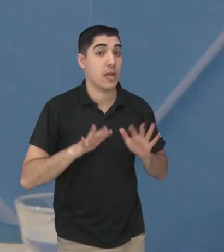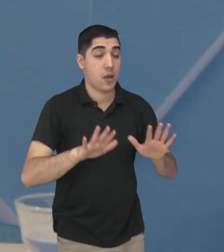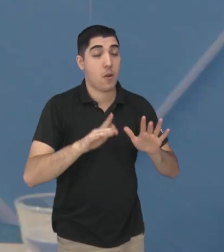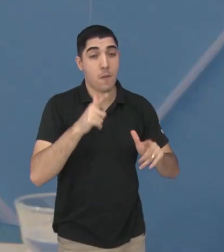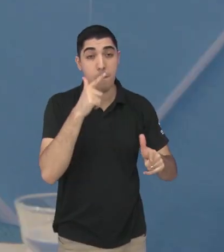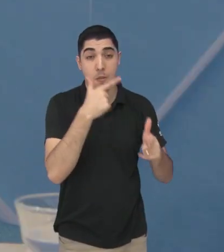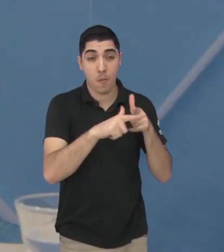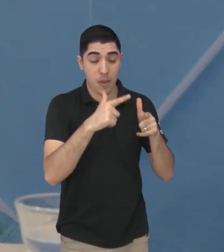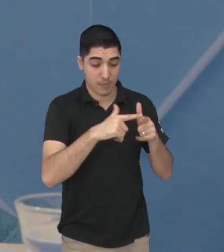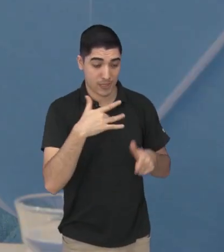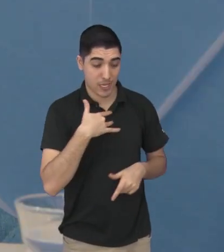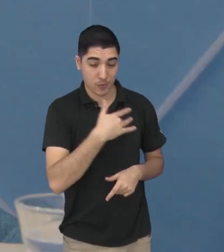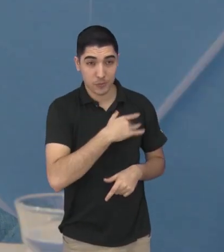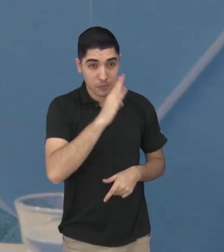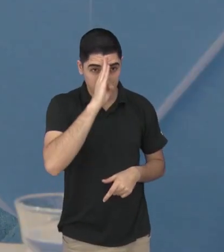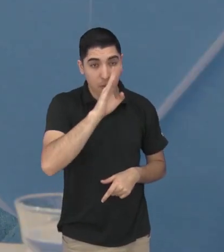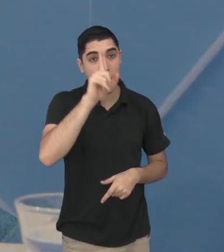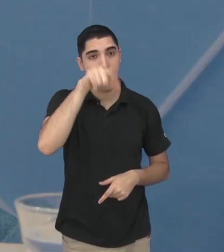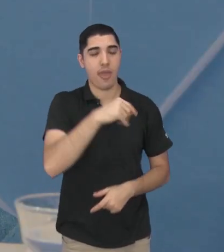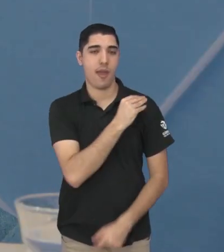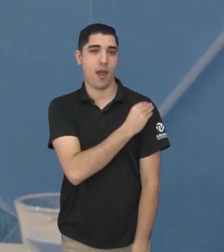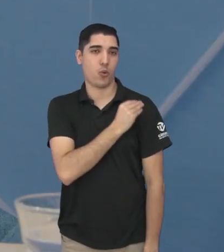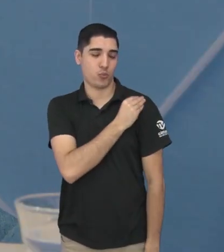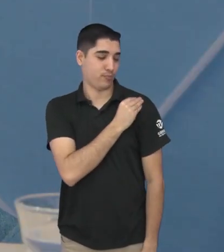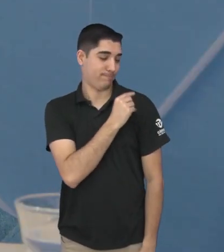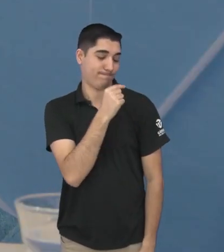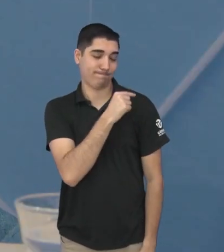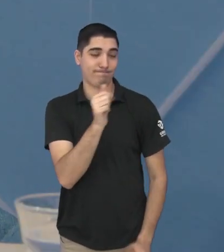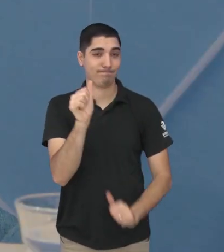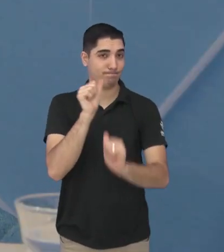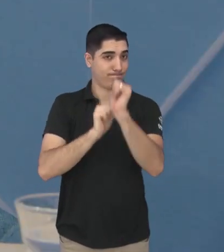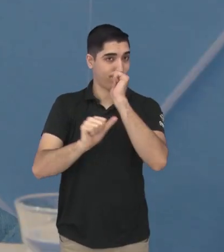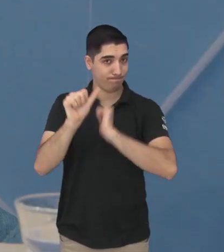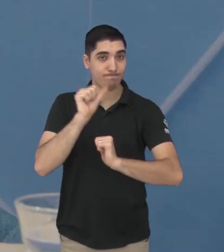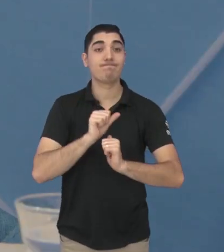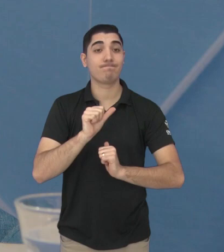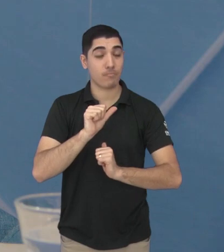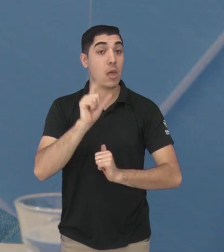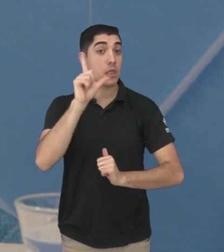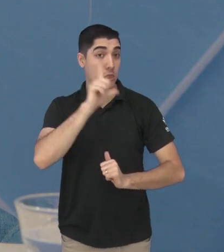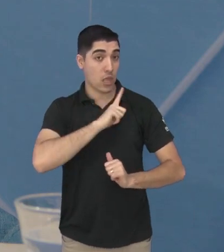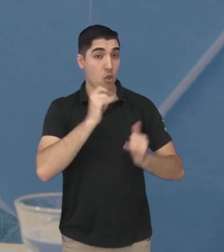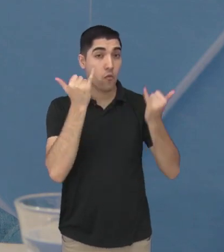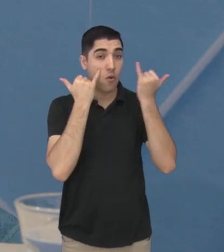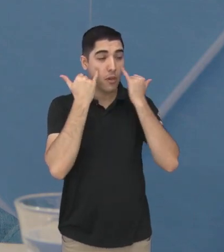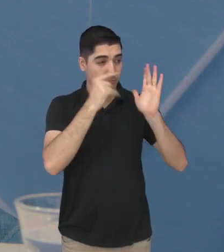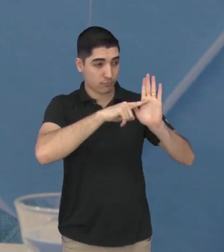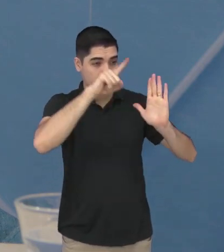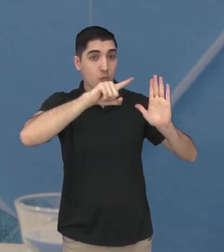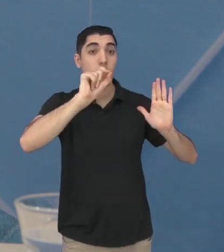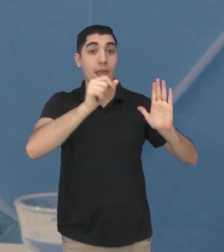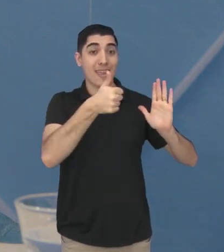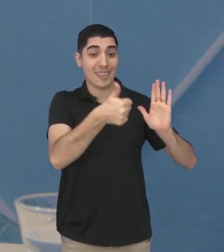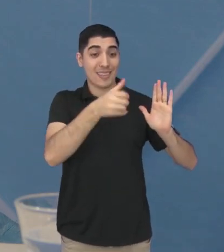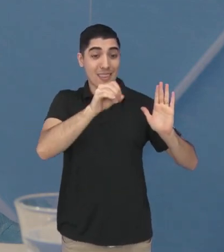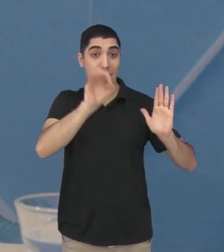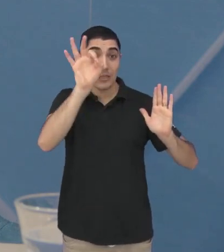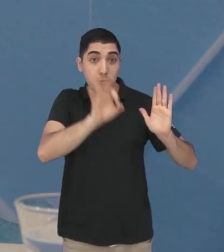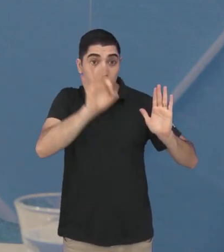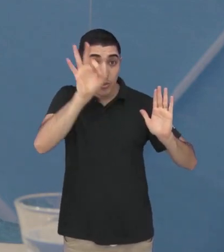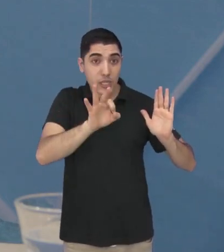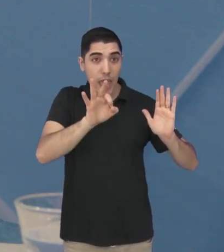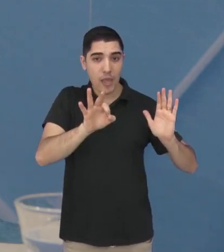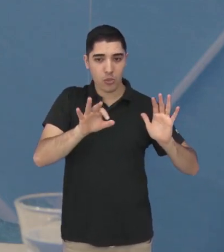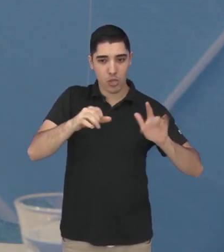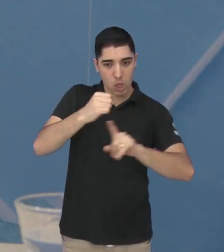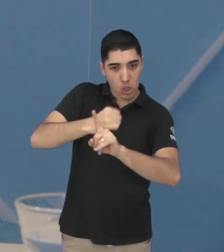saúde pública em termos de drogas é o álcool, né? A gente tem estatísticas que 10% da população tem problema com o